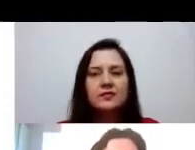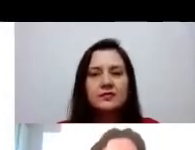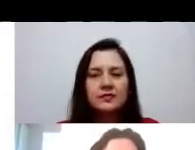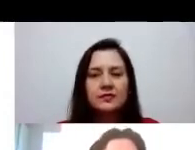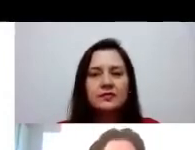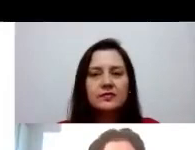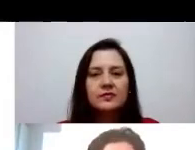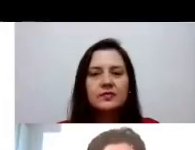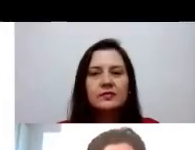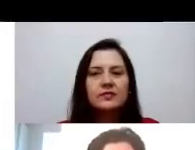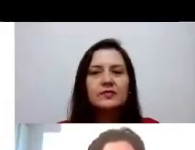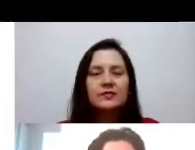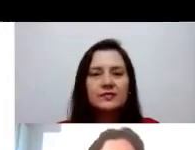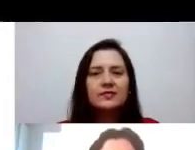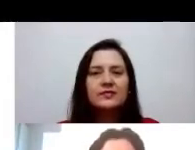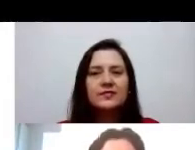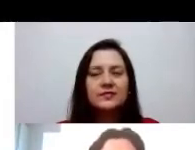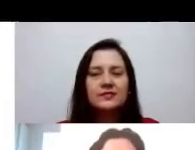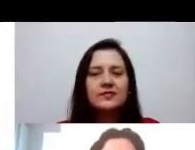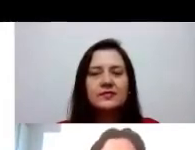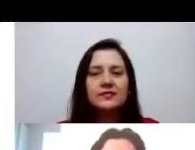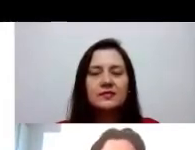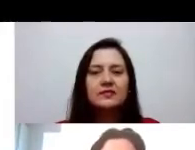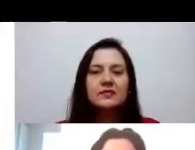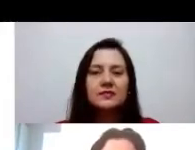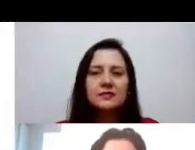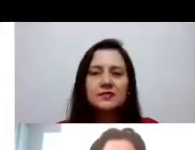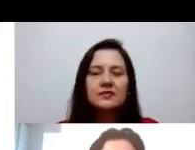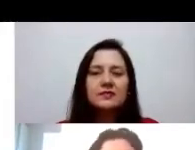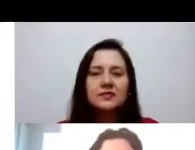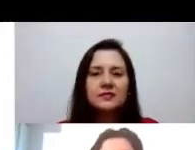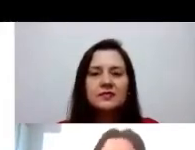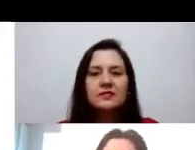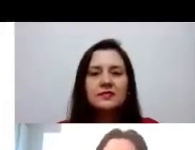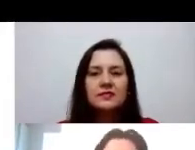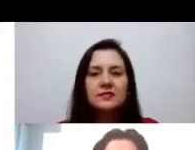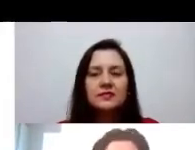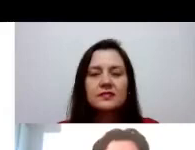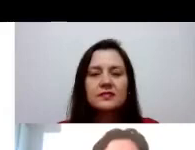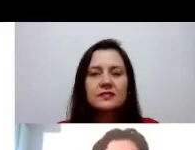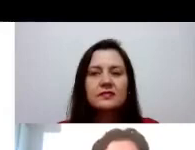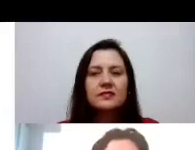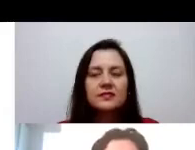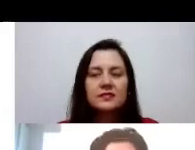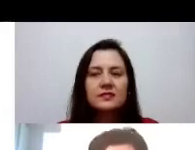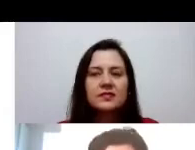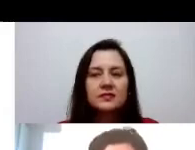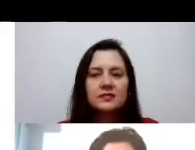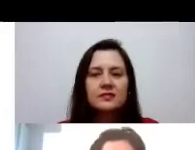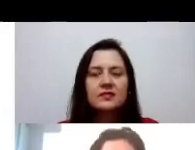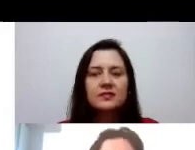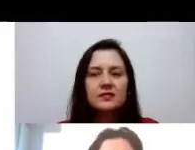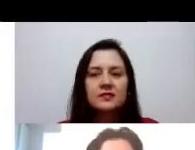beneficiar o maior número de pessoas possíveis, tá? Então, lembrem disso. Além de fazer algo que é legal, você também precisa pensar na questão da